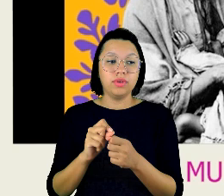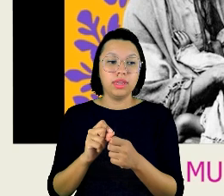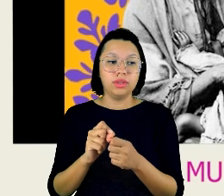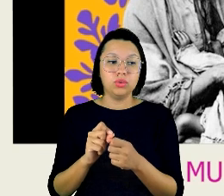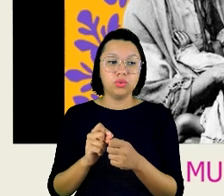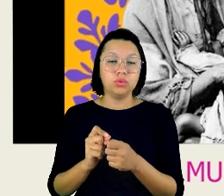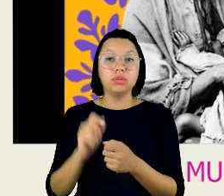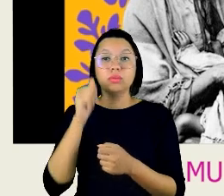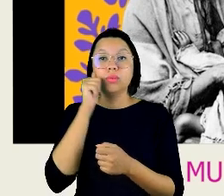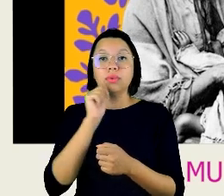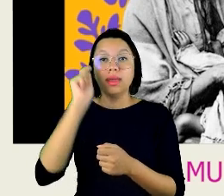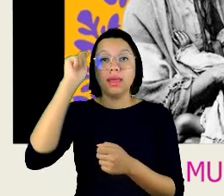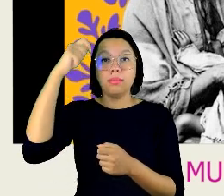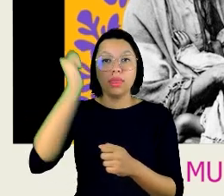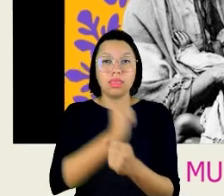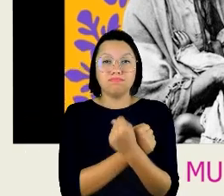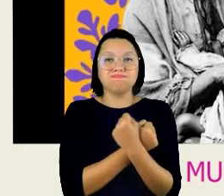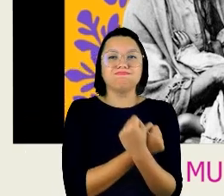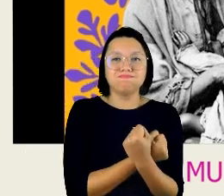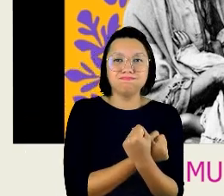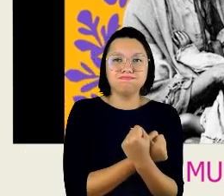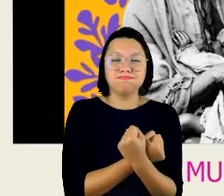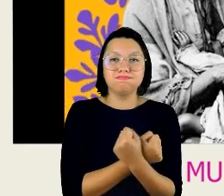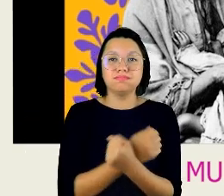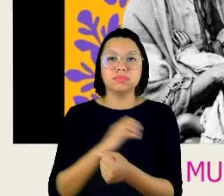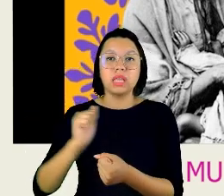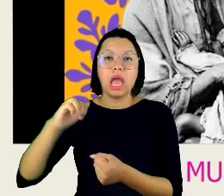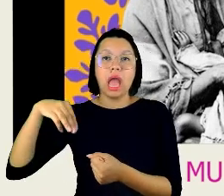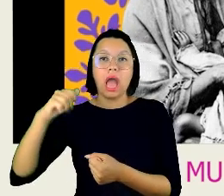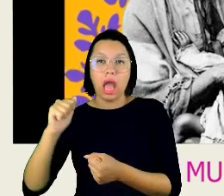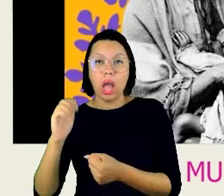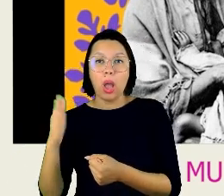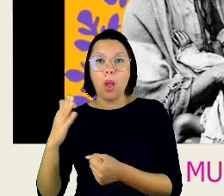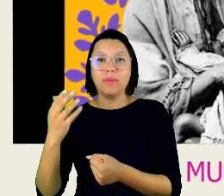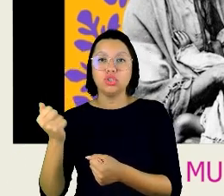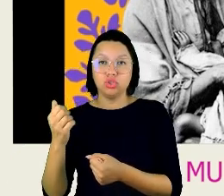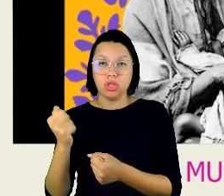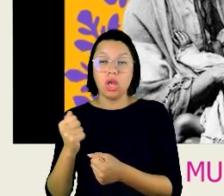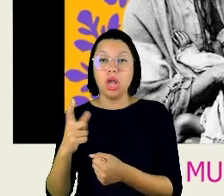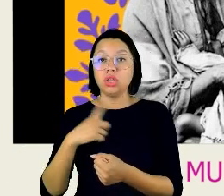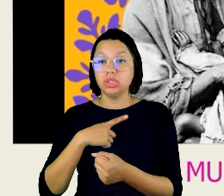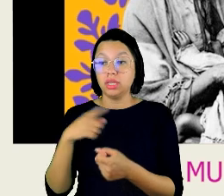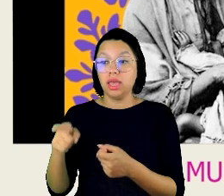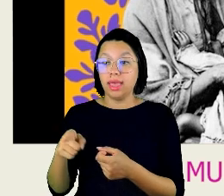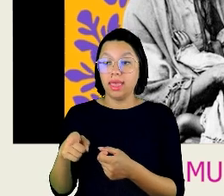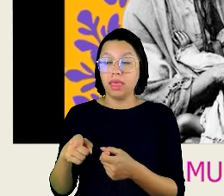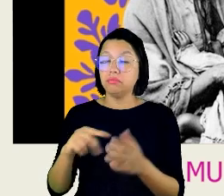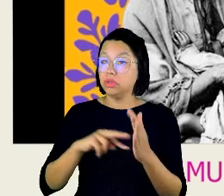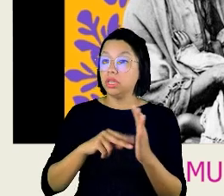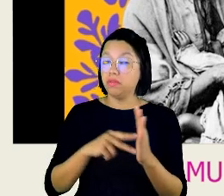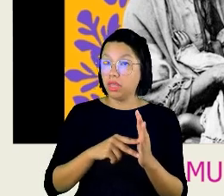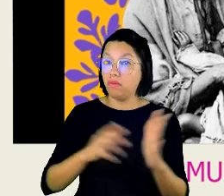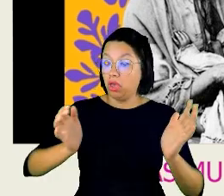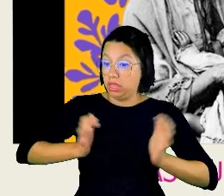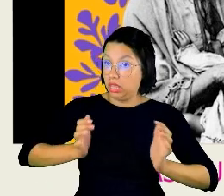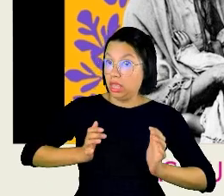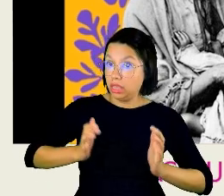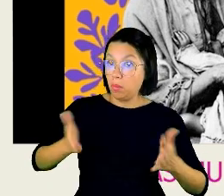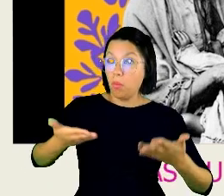por mulheres negras escravizadas, as amas de leite. Então, ter uma ama de leite era sinônimo de prosperidade e